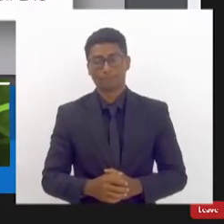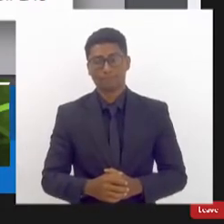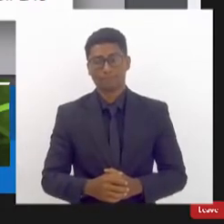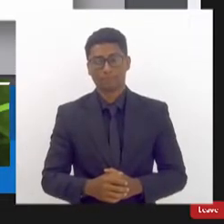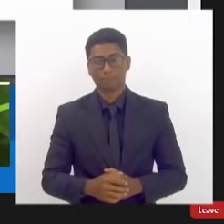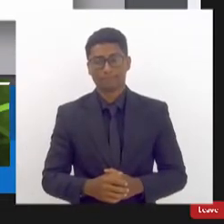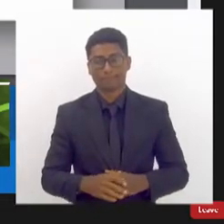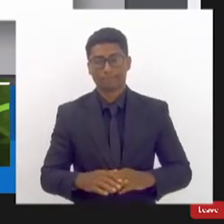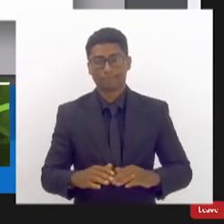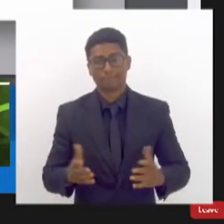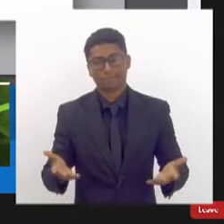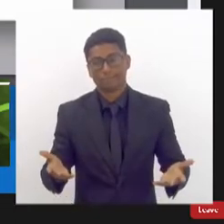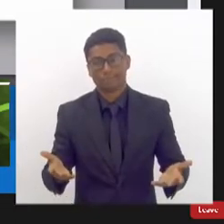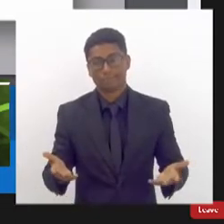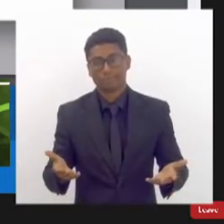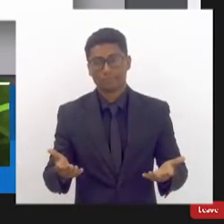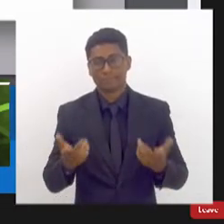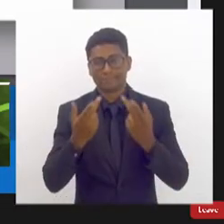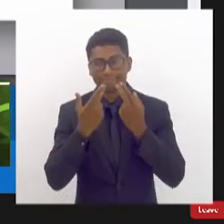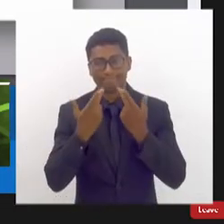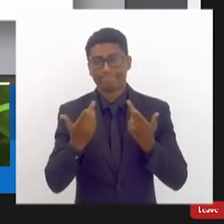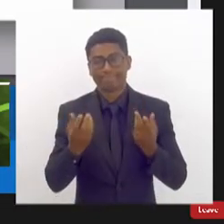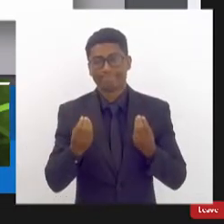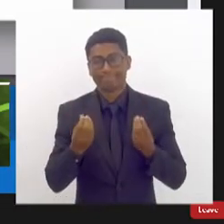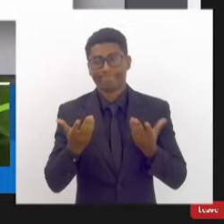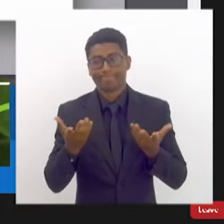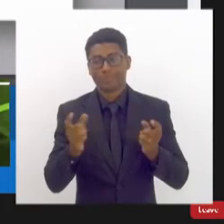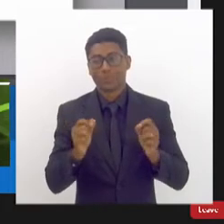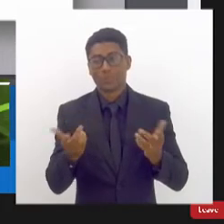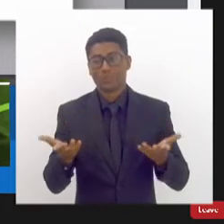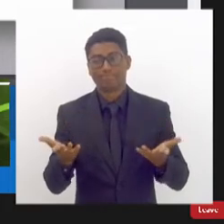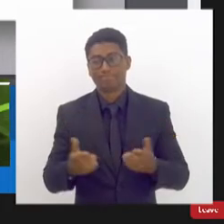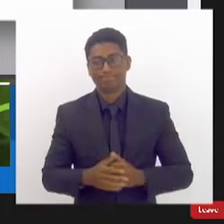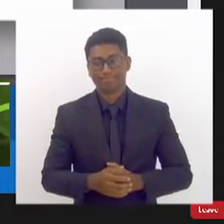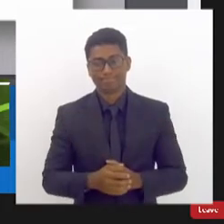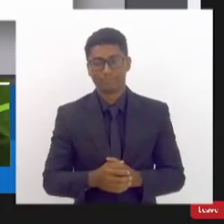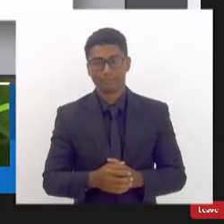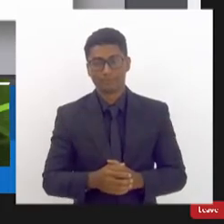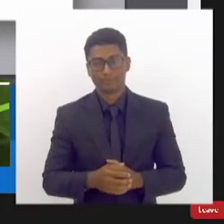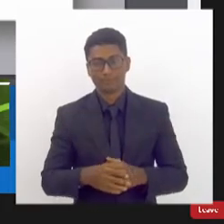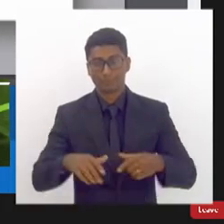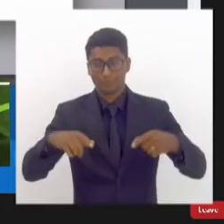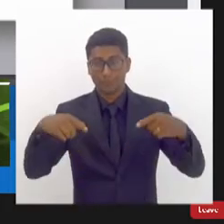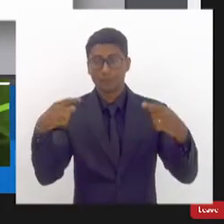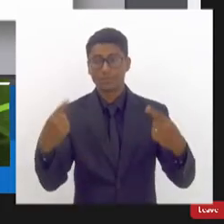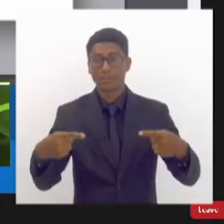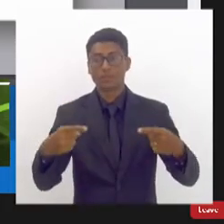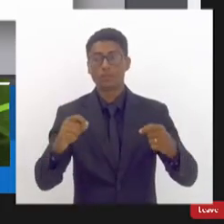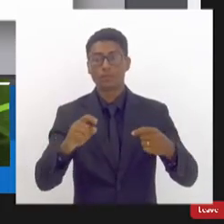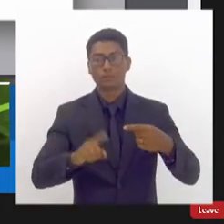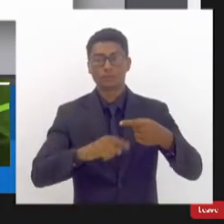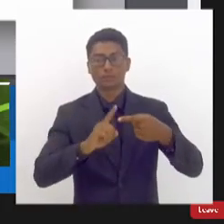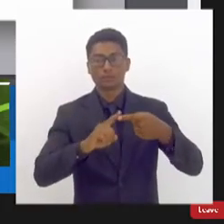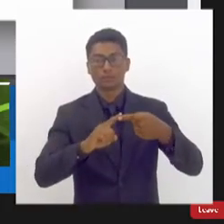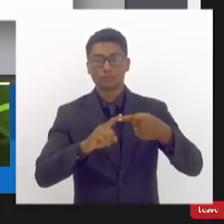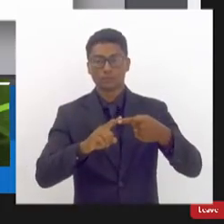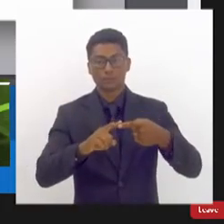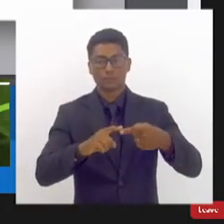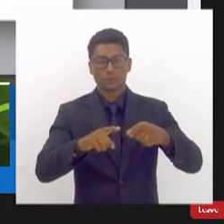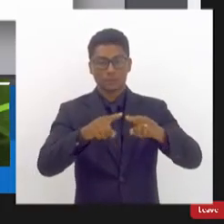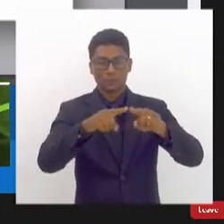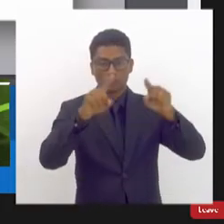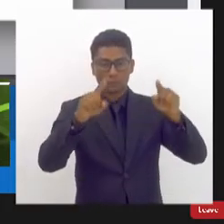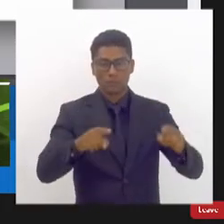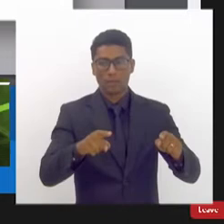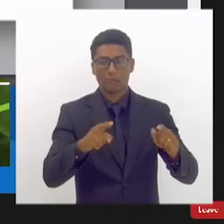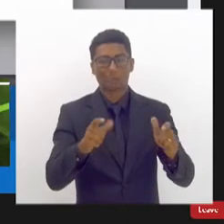É isso. Não tem mais o que falar. Bom, sobre os desafios enfrentados, nós temos um pequeno quadro de